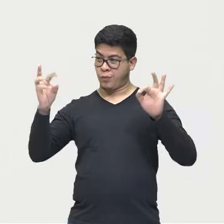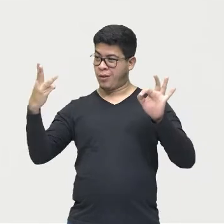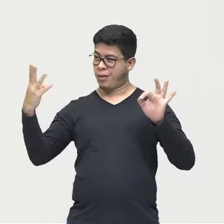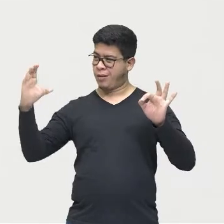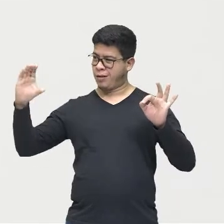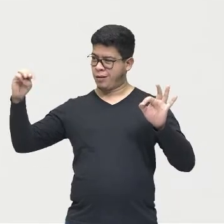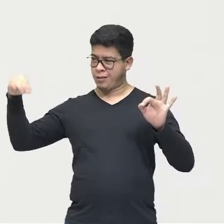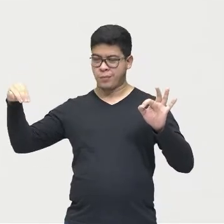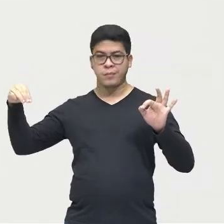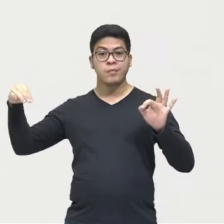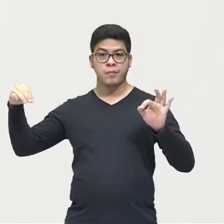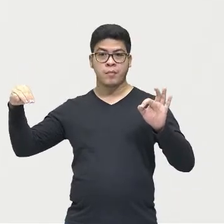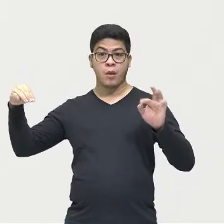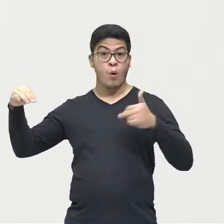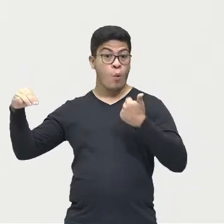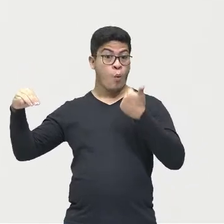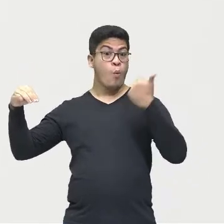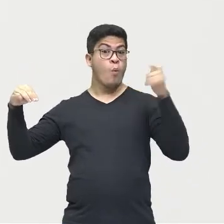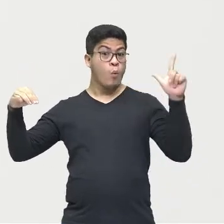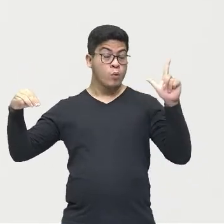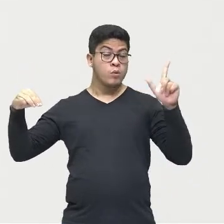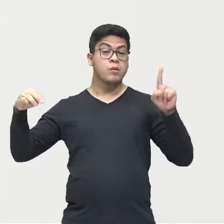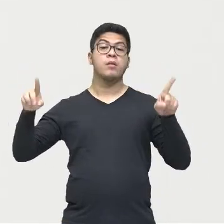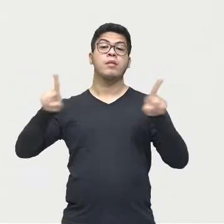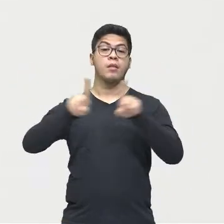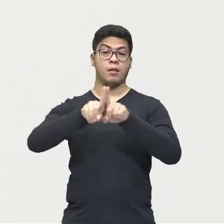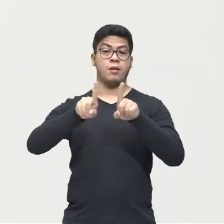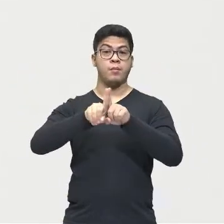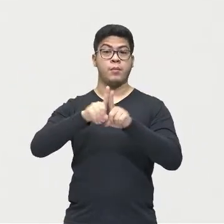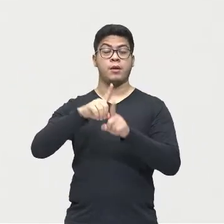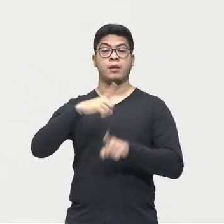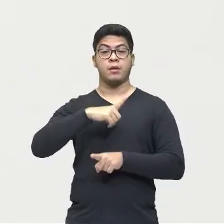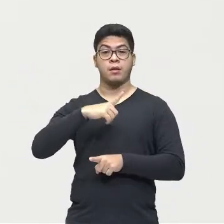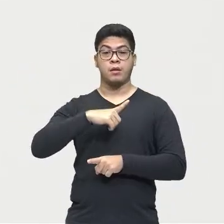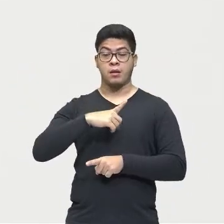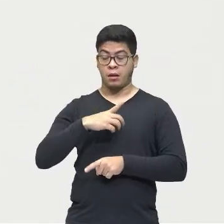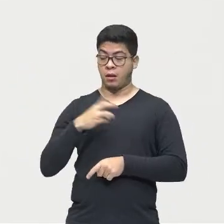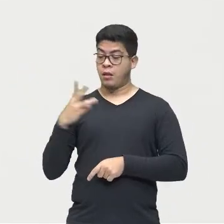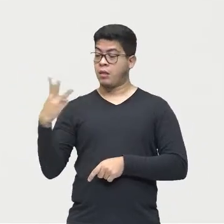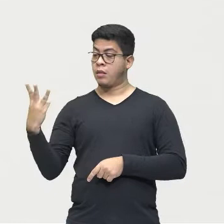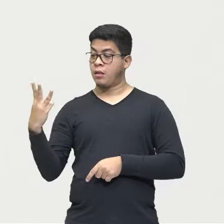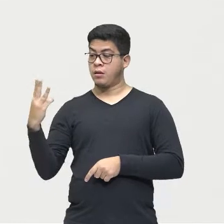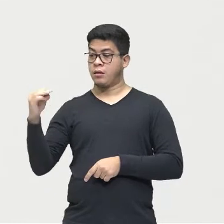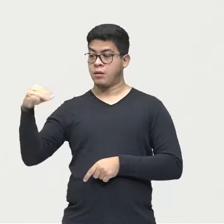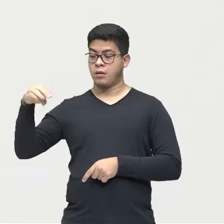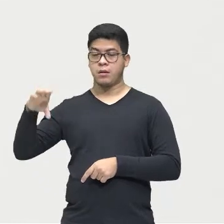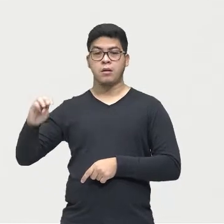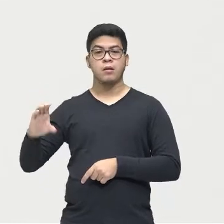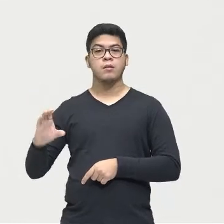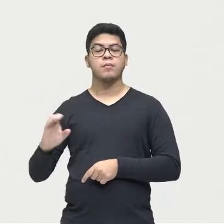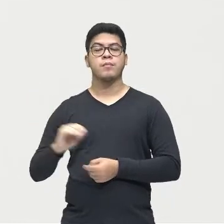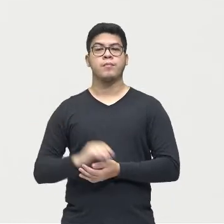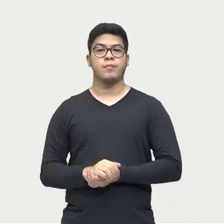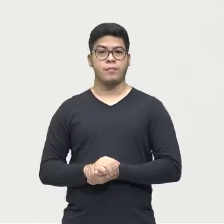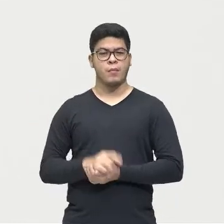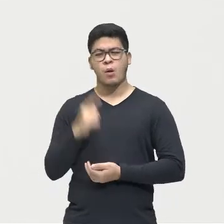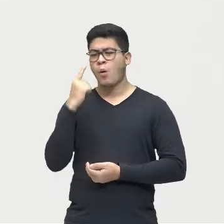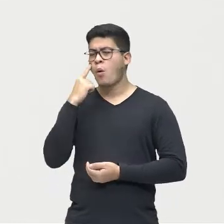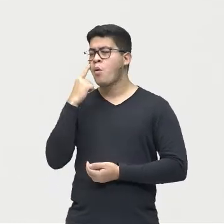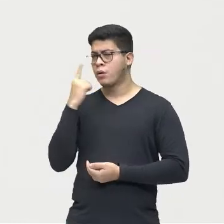necessariamente o outro lado paralelo também vai medir 3 centímetros. Se esse outro lado